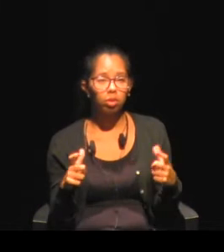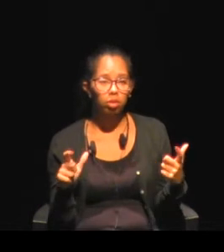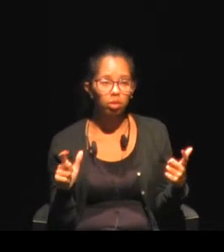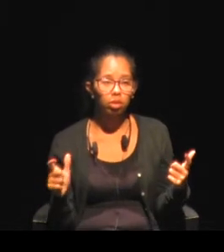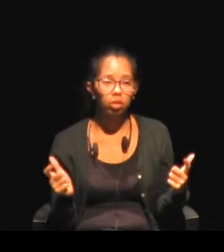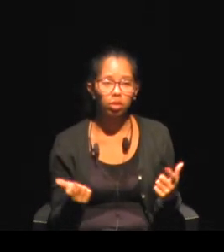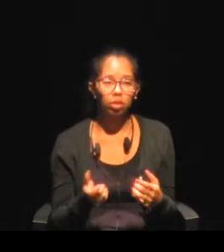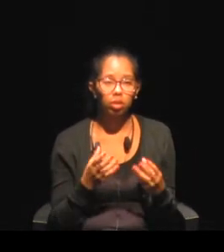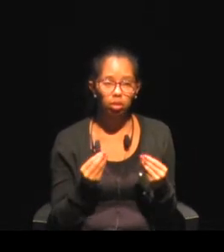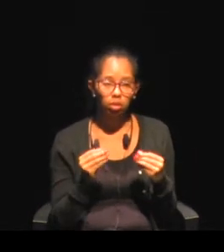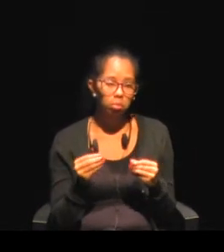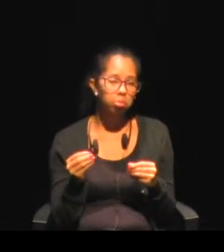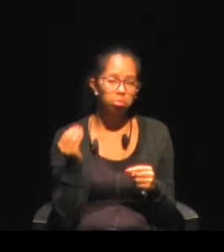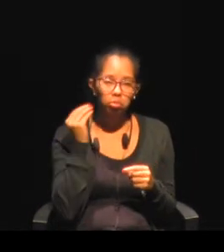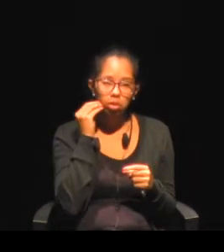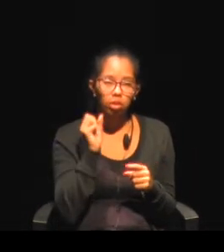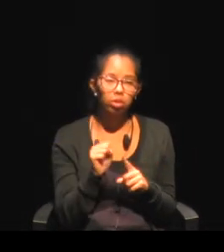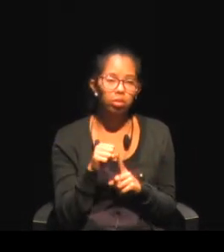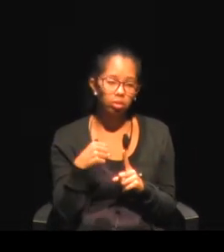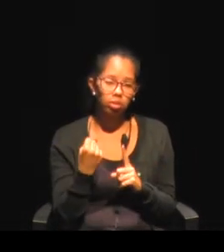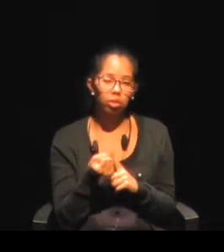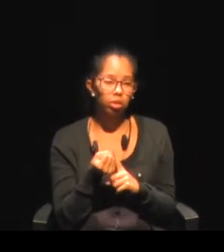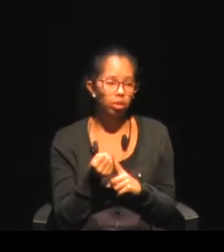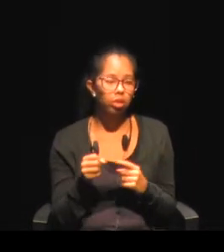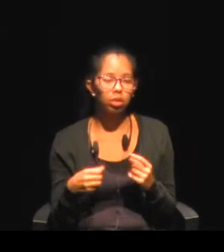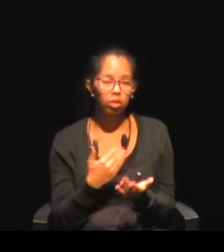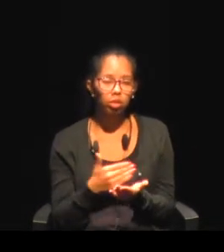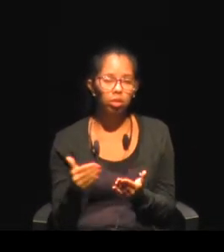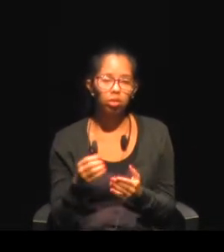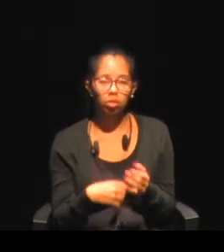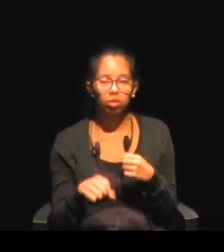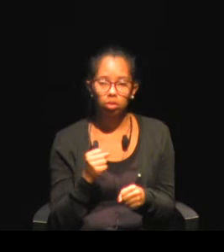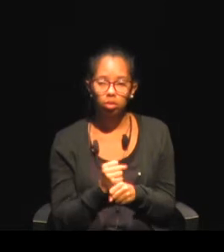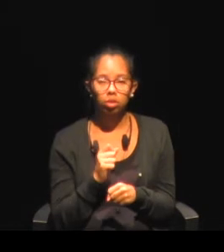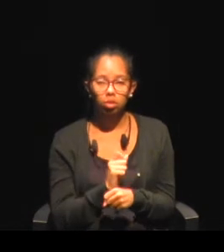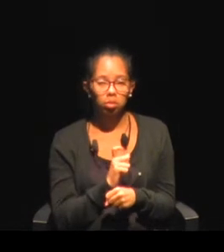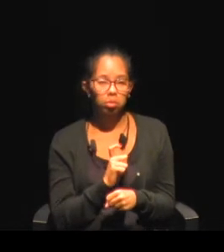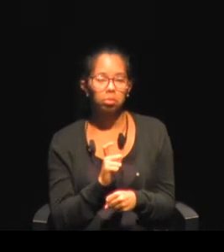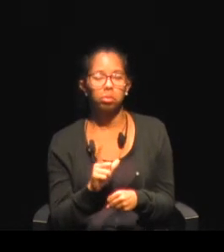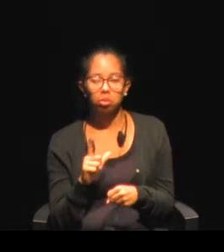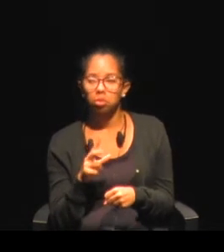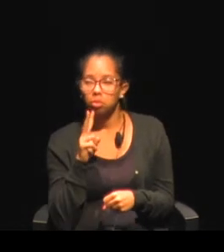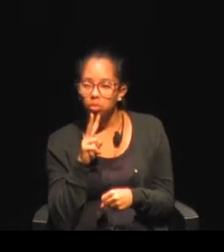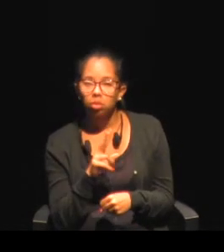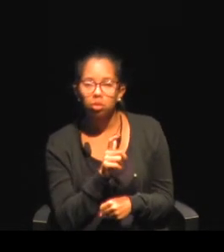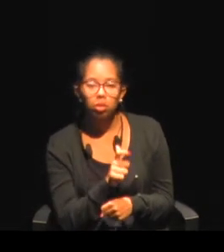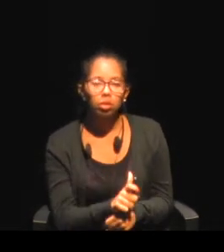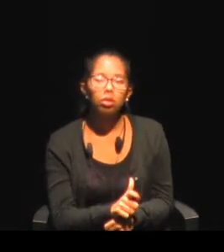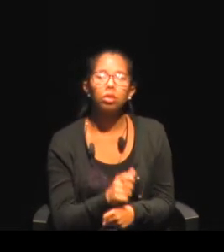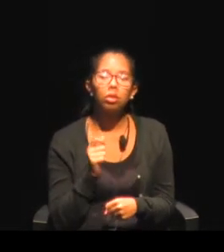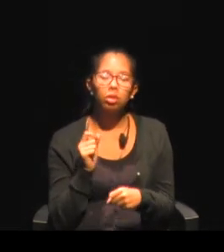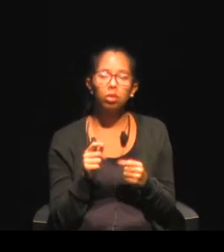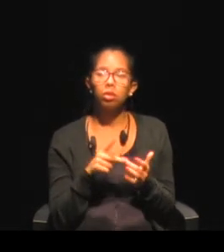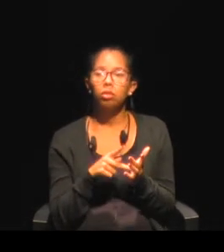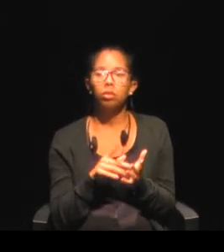usavam. Foi uma experiência socialista, digamos assim, que durou aí alguns anos, mas que é altamente inspiradora, né?